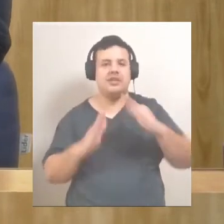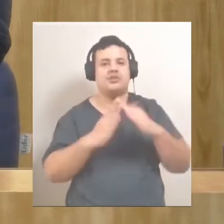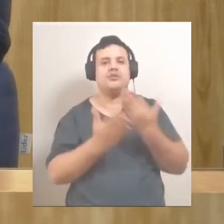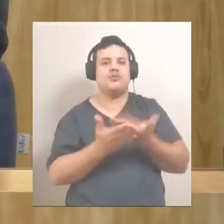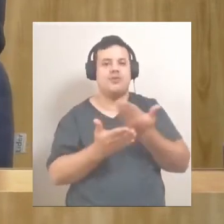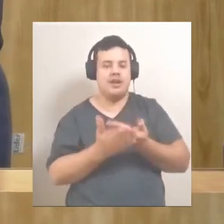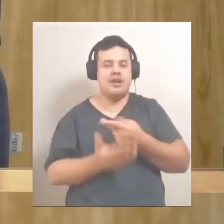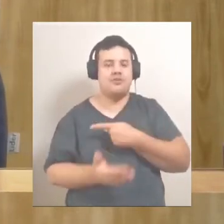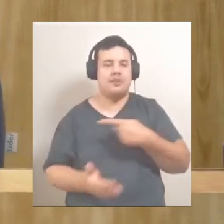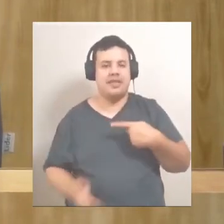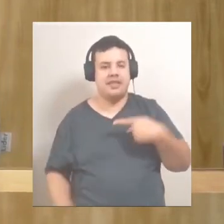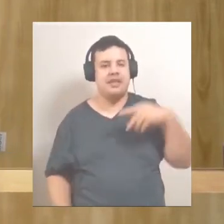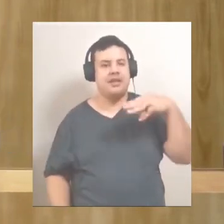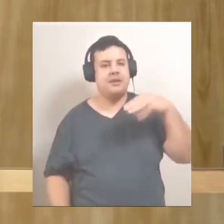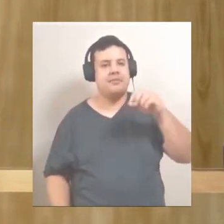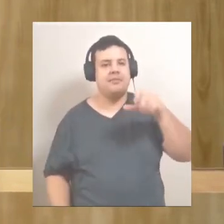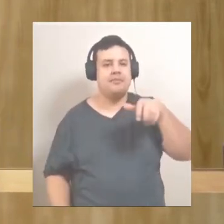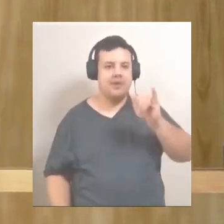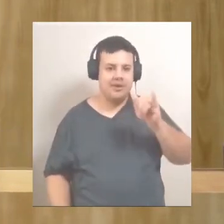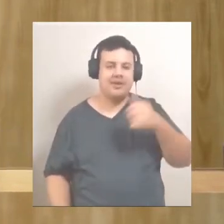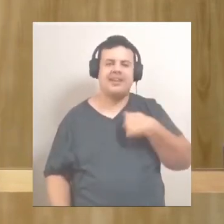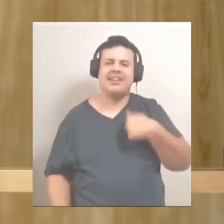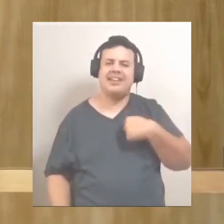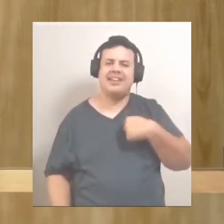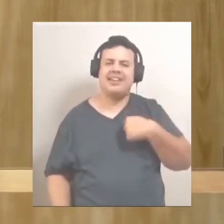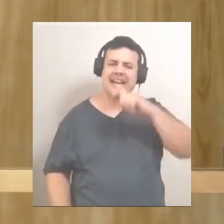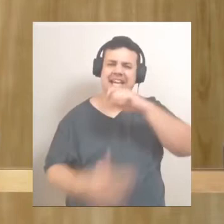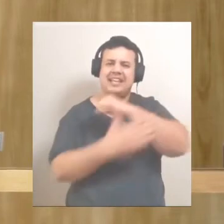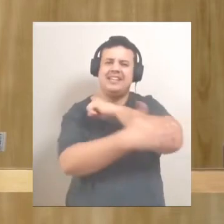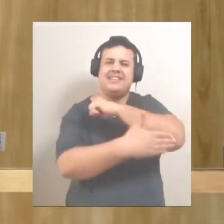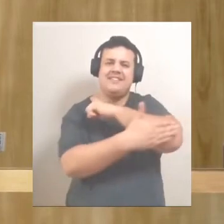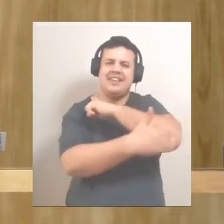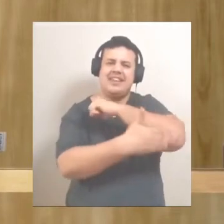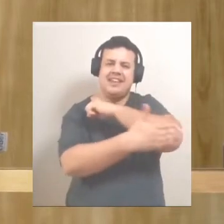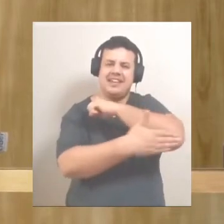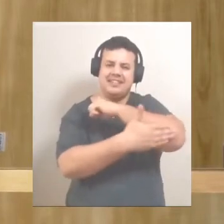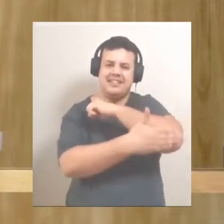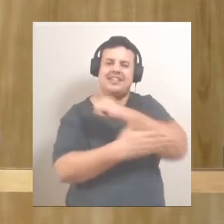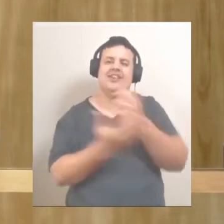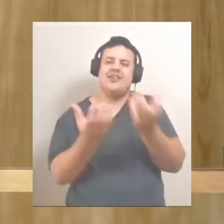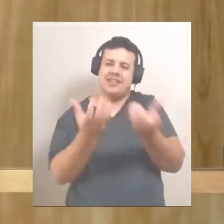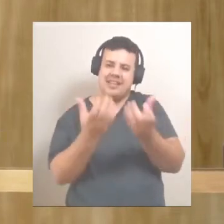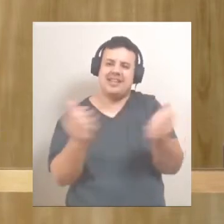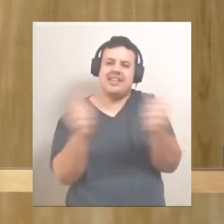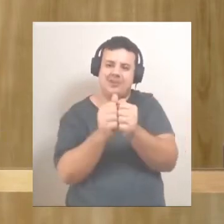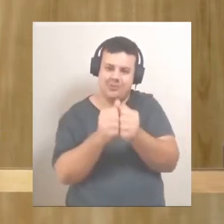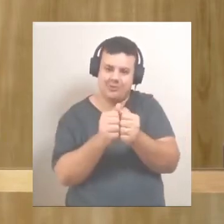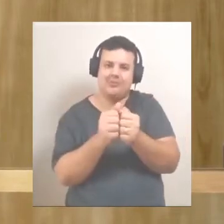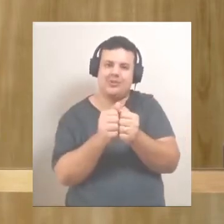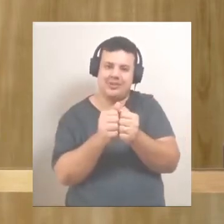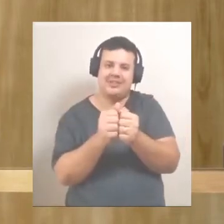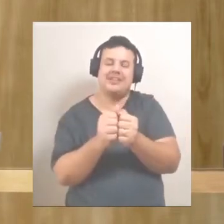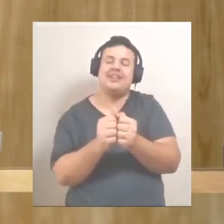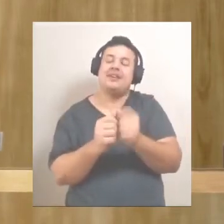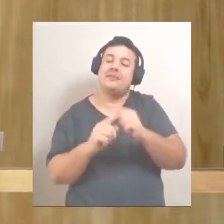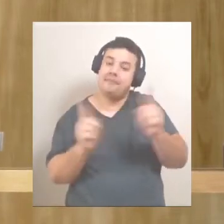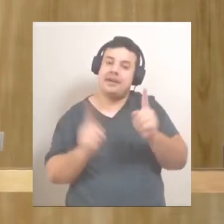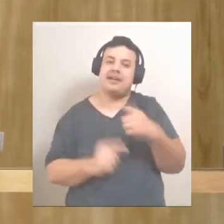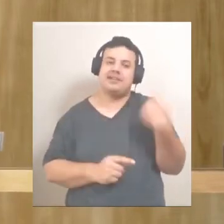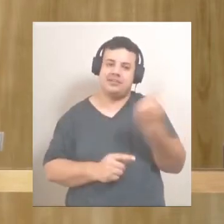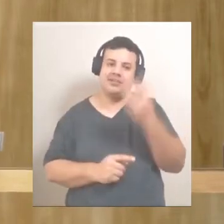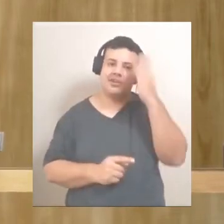uma pontinha de inveja, que eu também queria estar lá, mas nós compreendemos, né, que não é um momento de